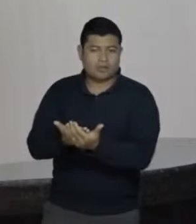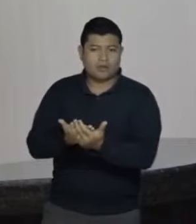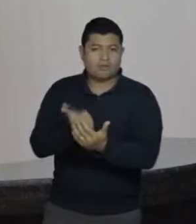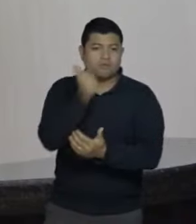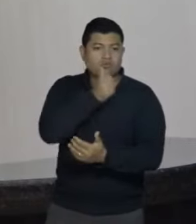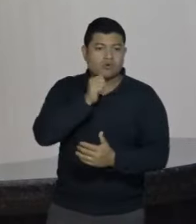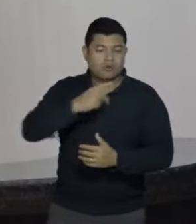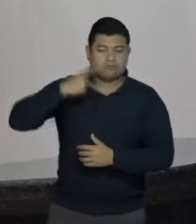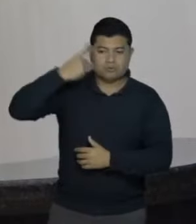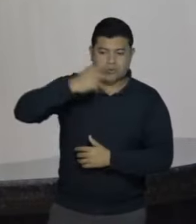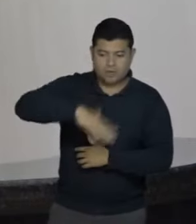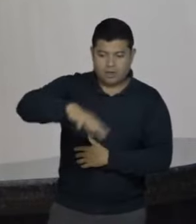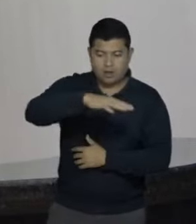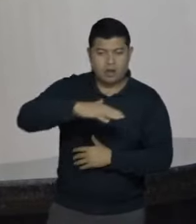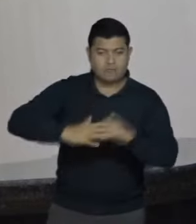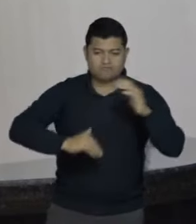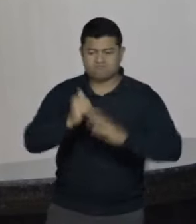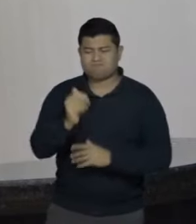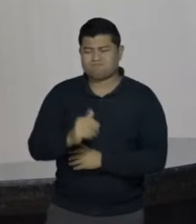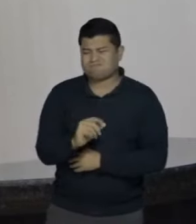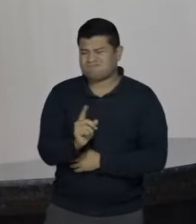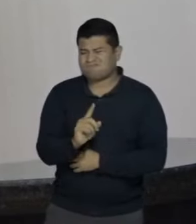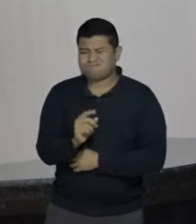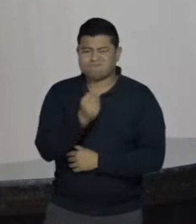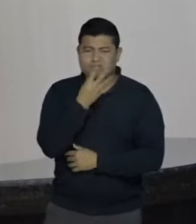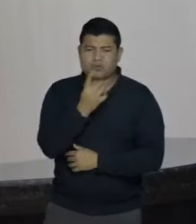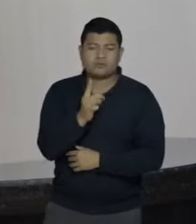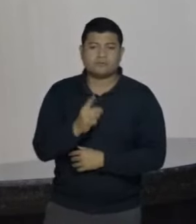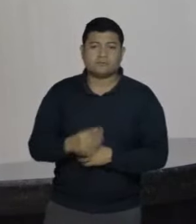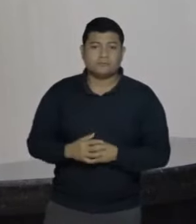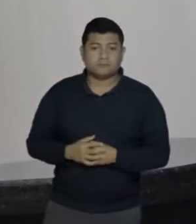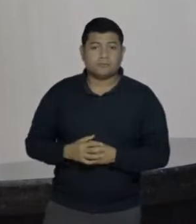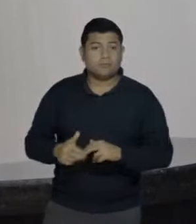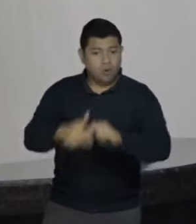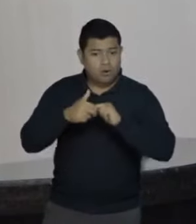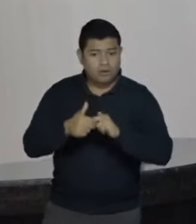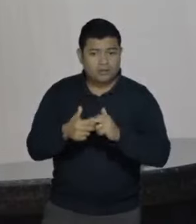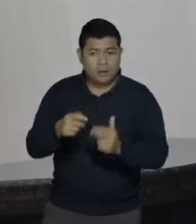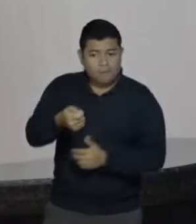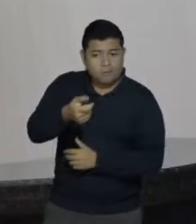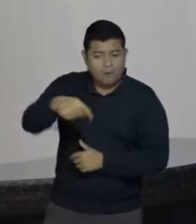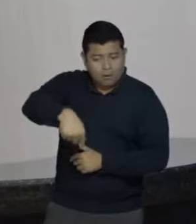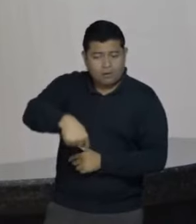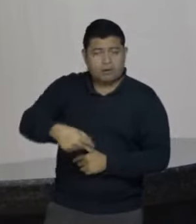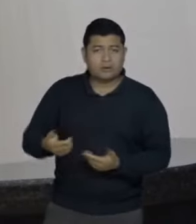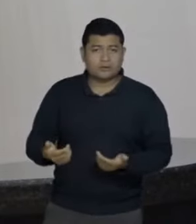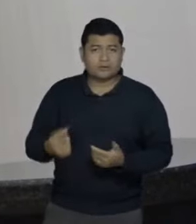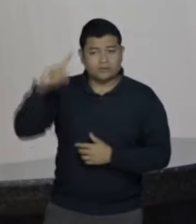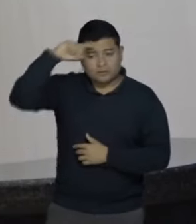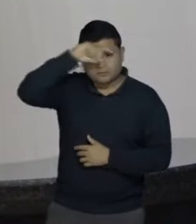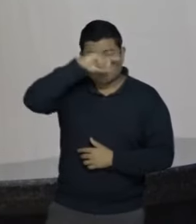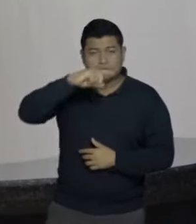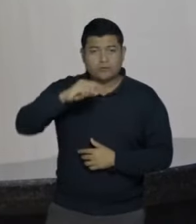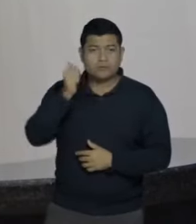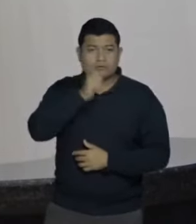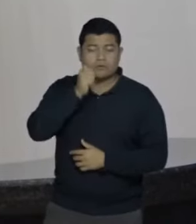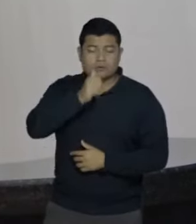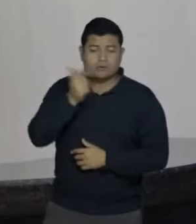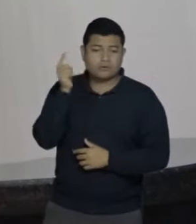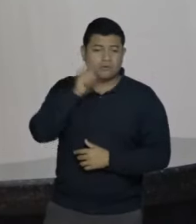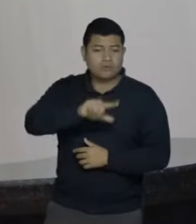por isso que tem tão poucas mulheres aqui é por isso que é muito difícil as mulheres chegarem no espaço